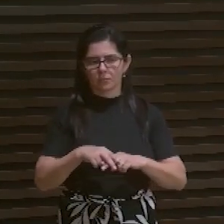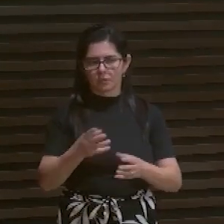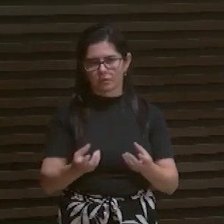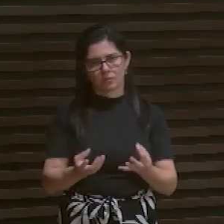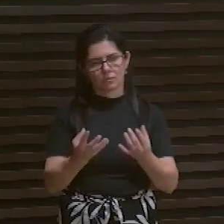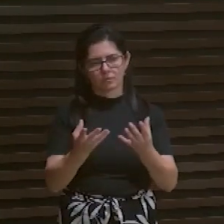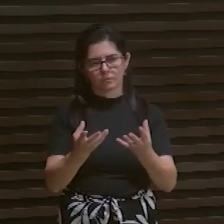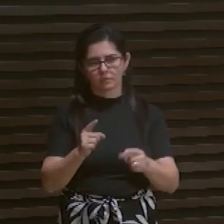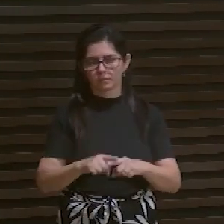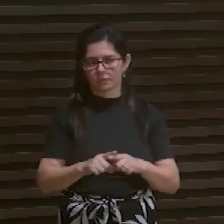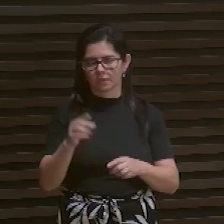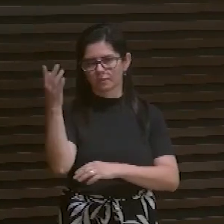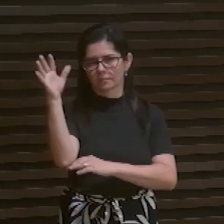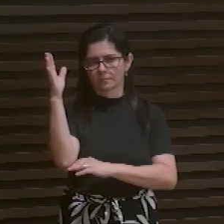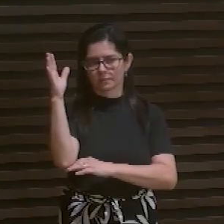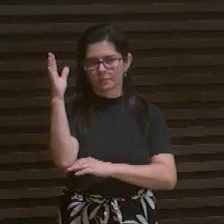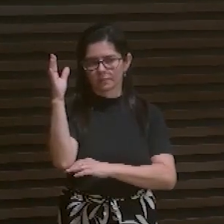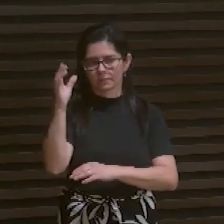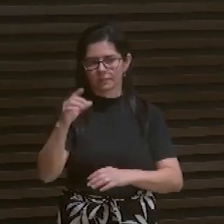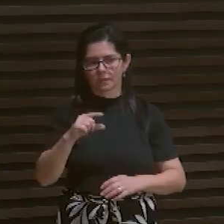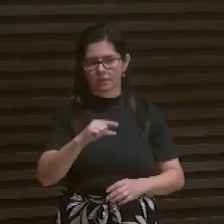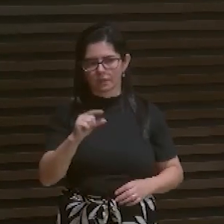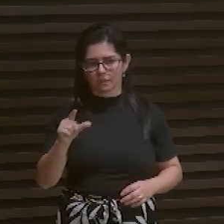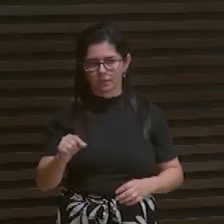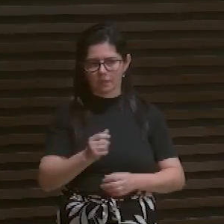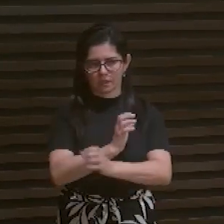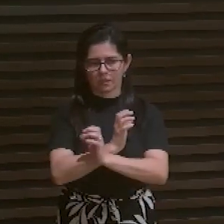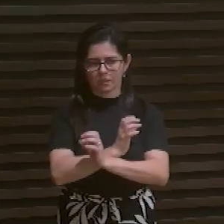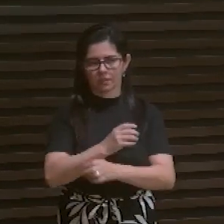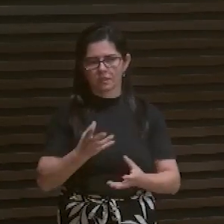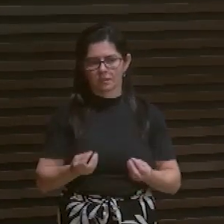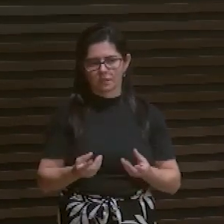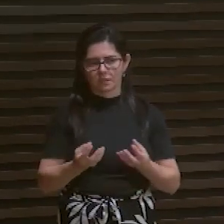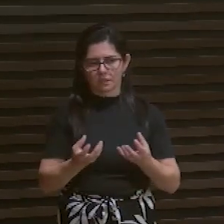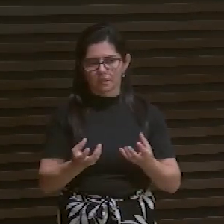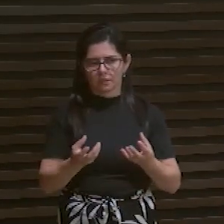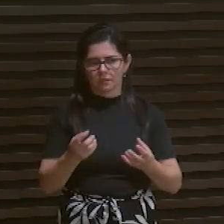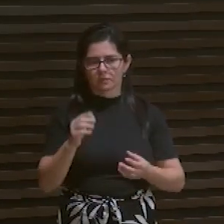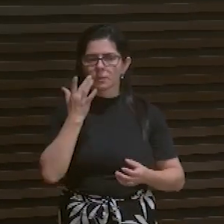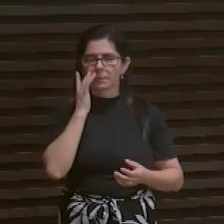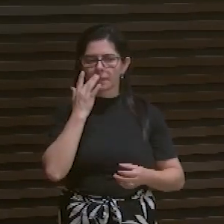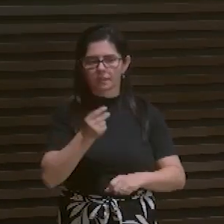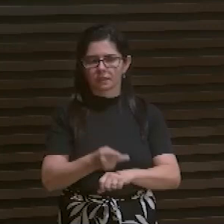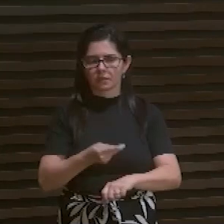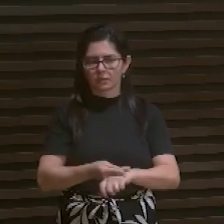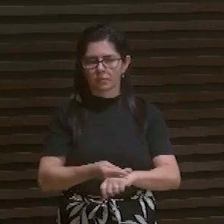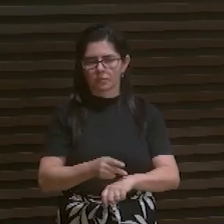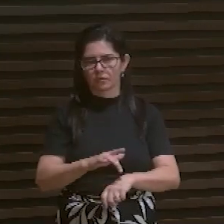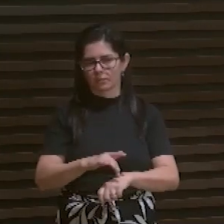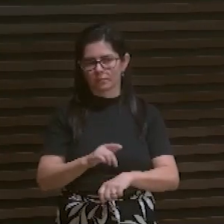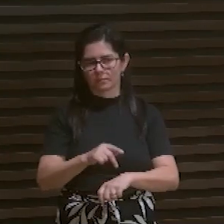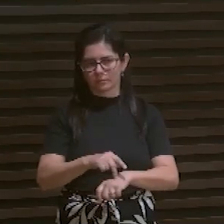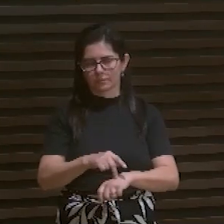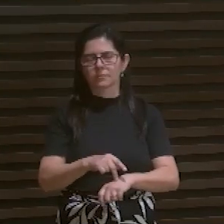Esses materiais são consumidos. Agora, se você colocar ouro, prata ou pedras preciosas, isso não é consumido. Então, se as